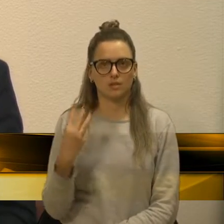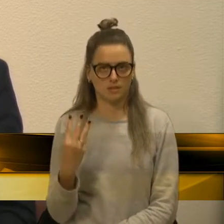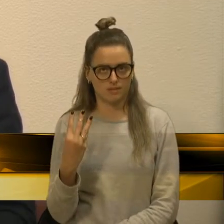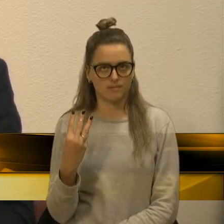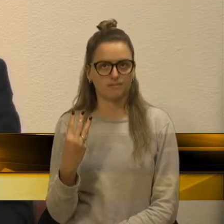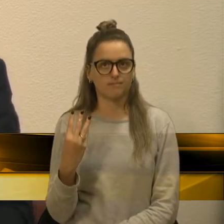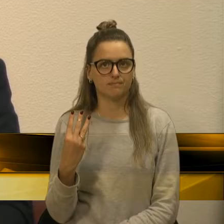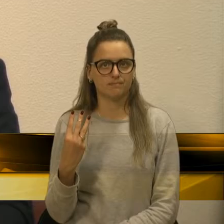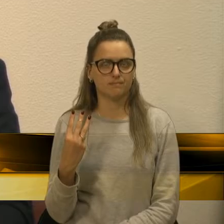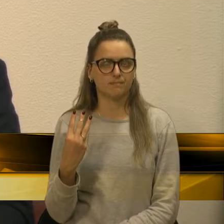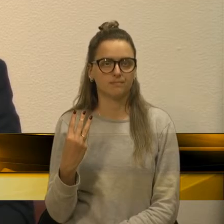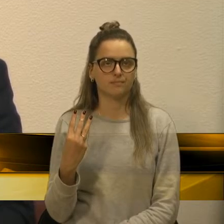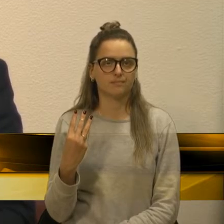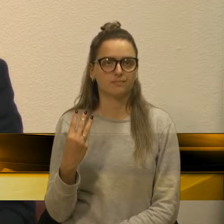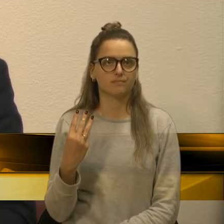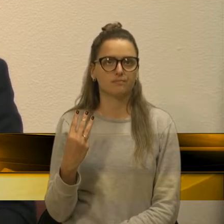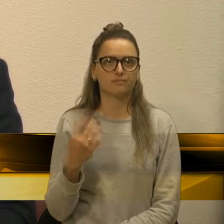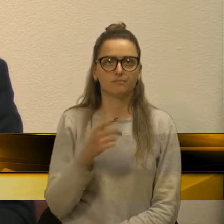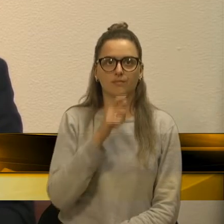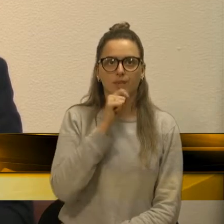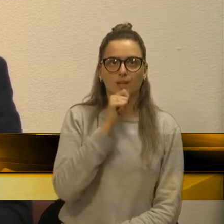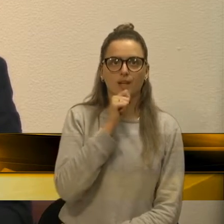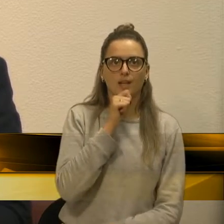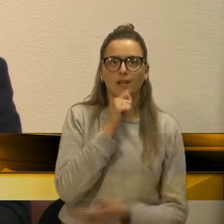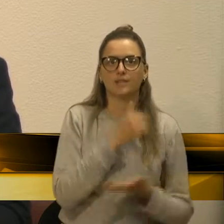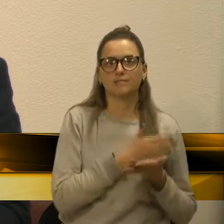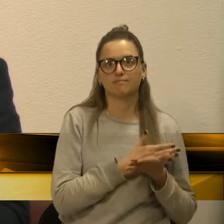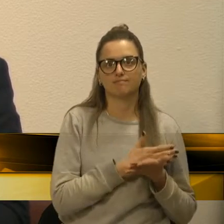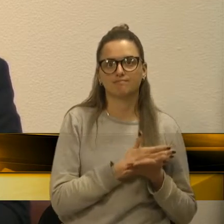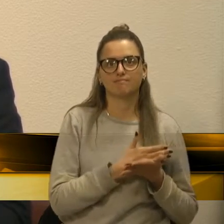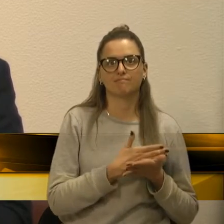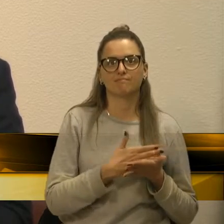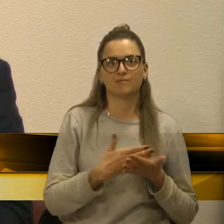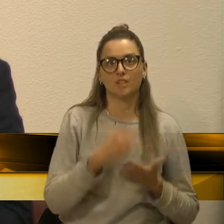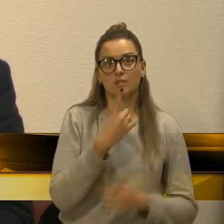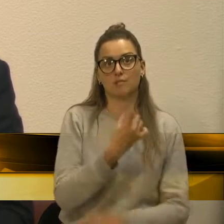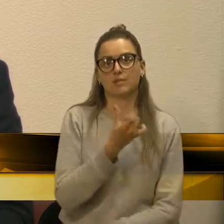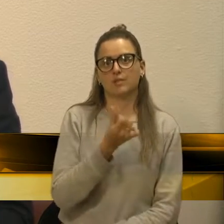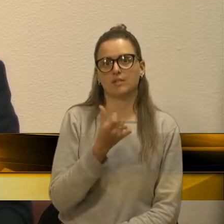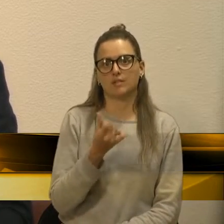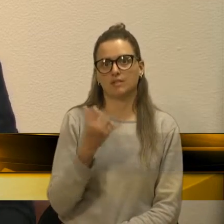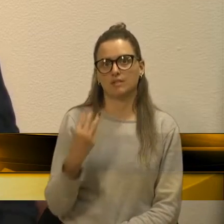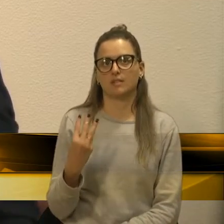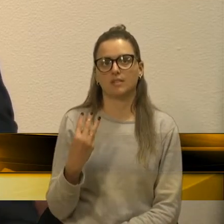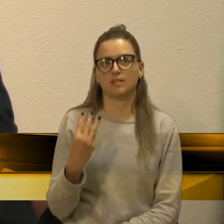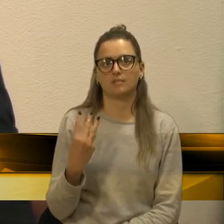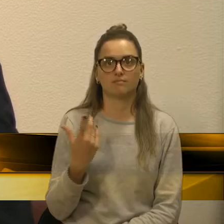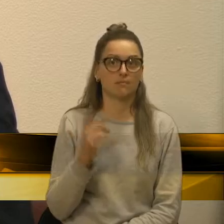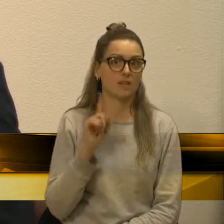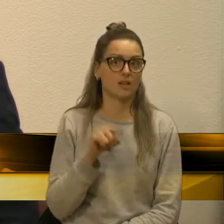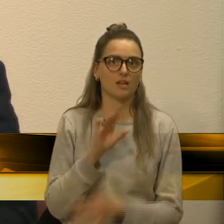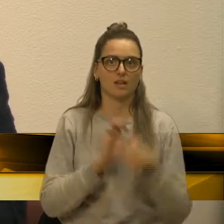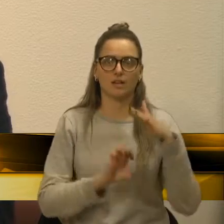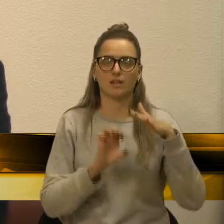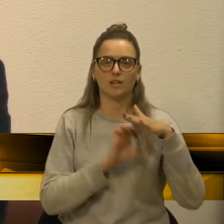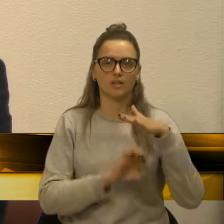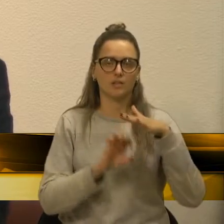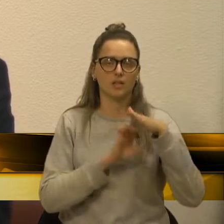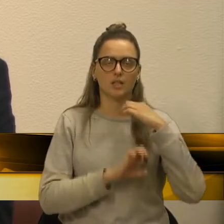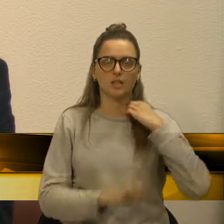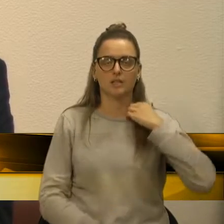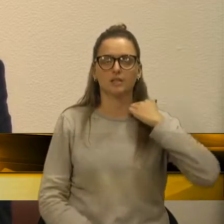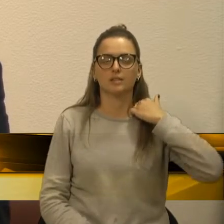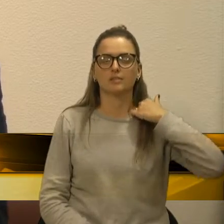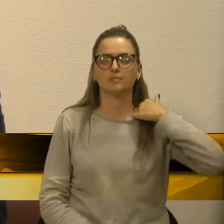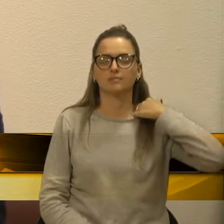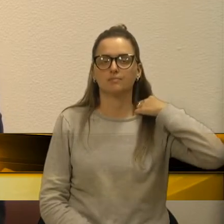1663, desde os... Olha, 1663, é uma empresa que ao longo do